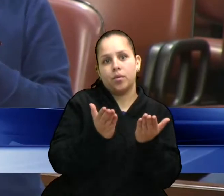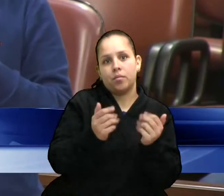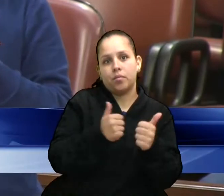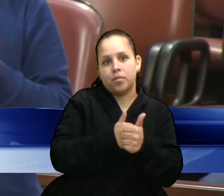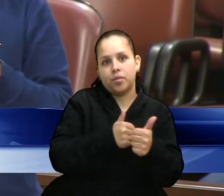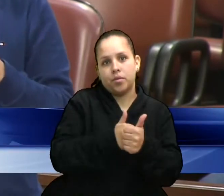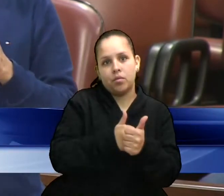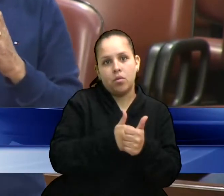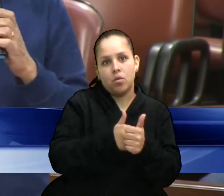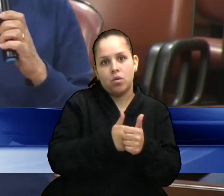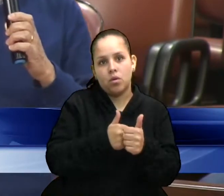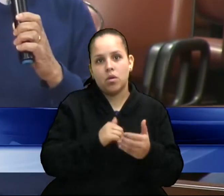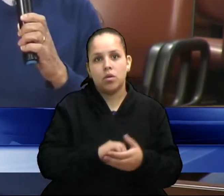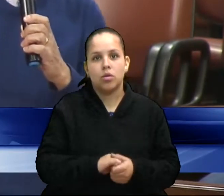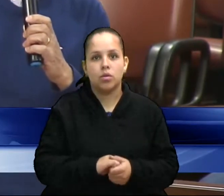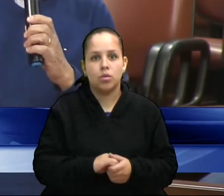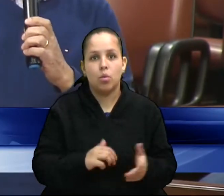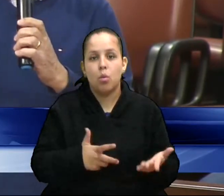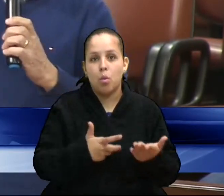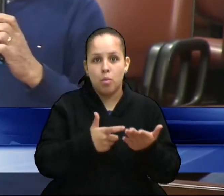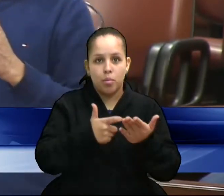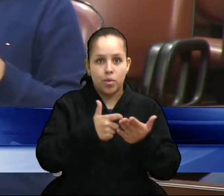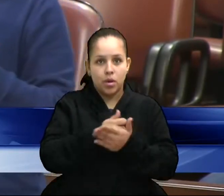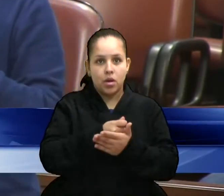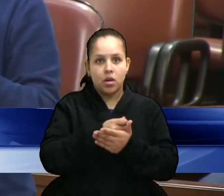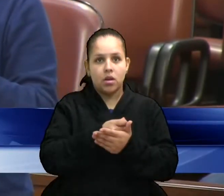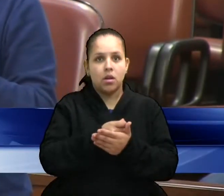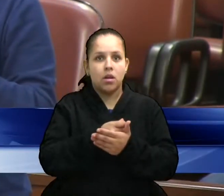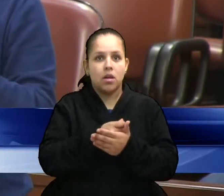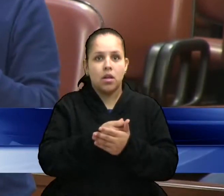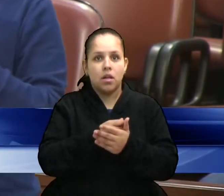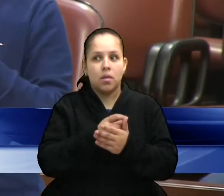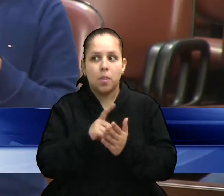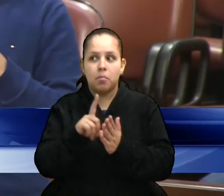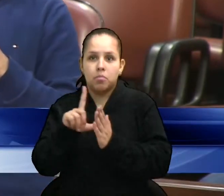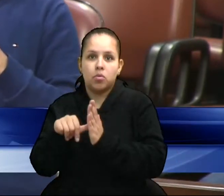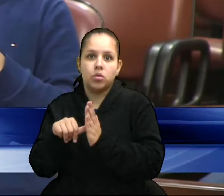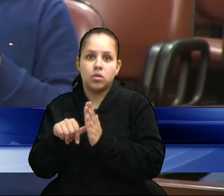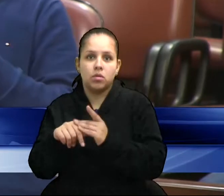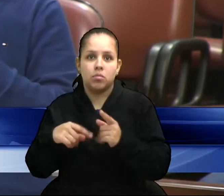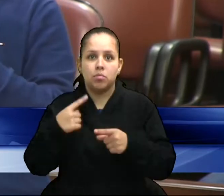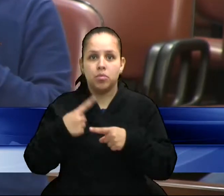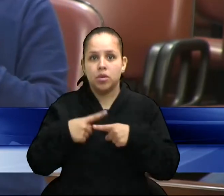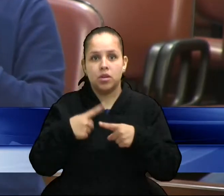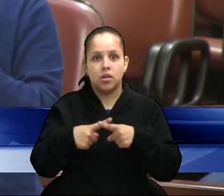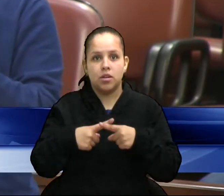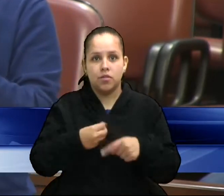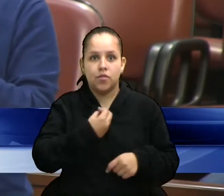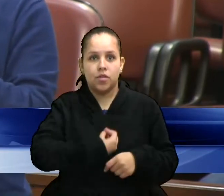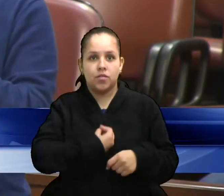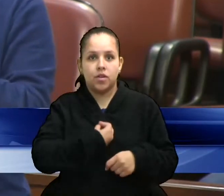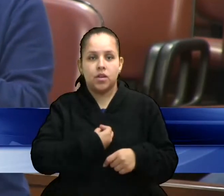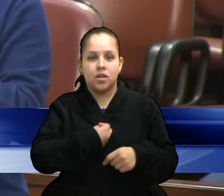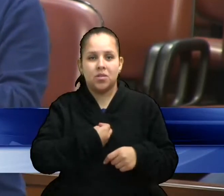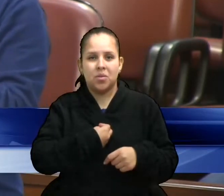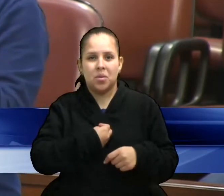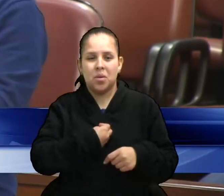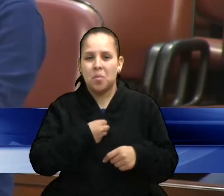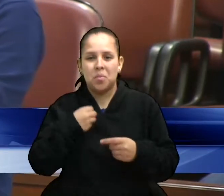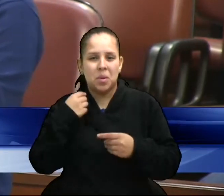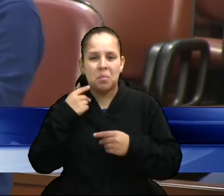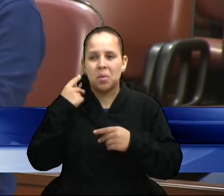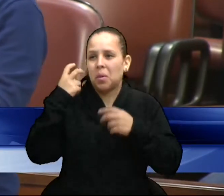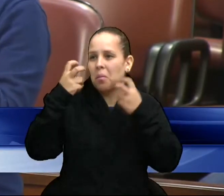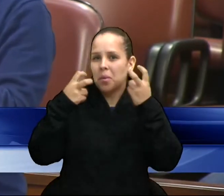proximidade. Comprar um imóvel é num outro momento, porque ele vive aquela geração do desapegado. Eu tenho que